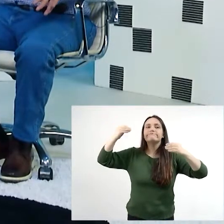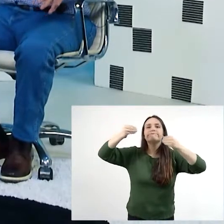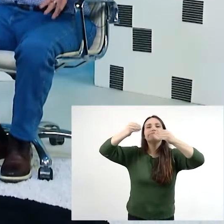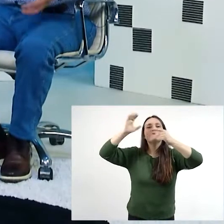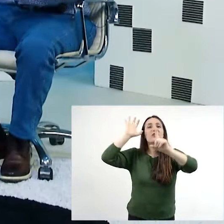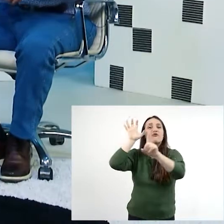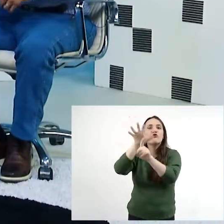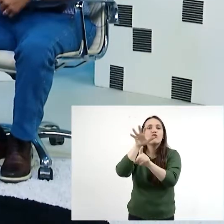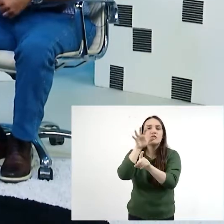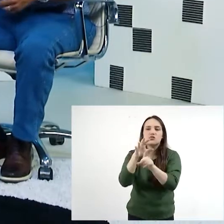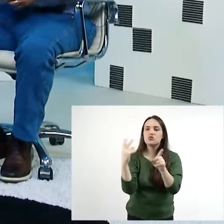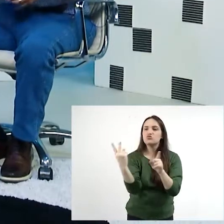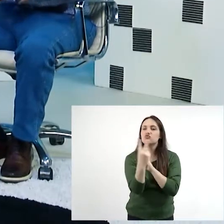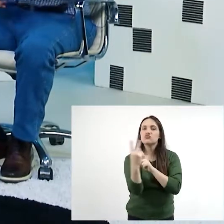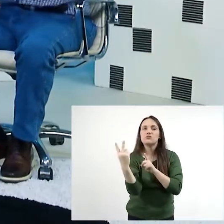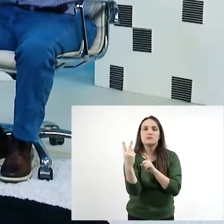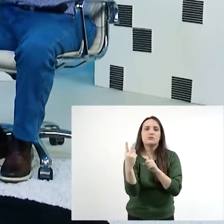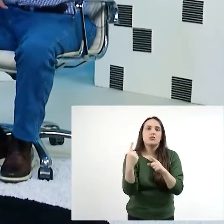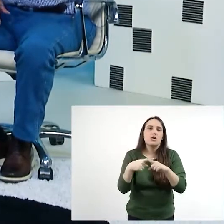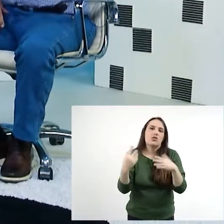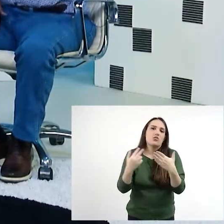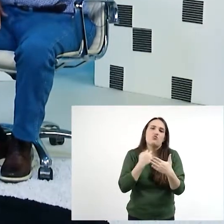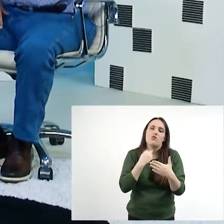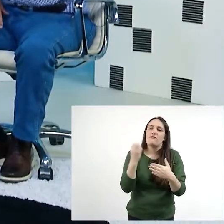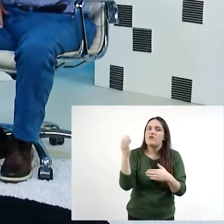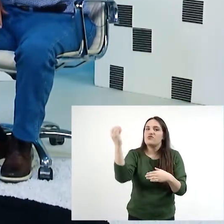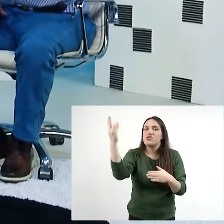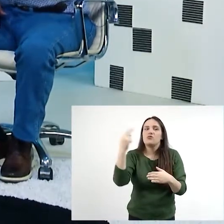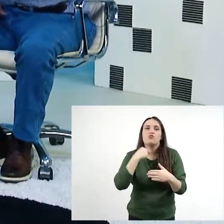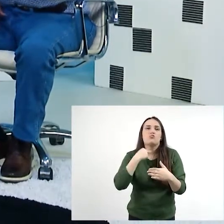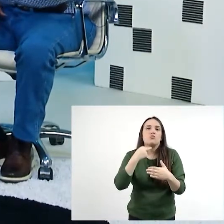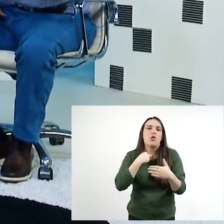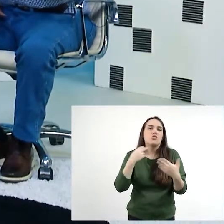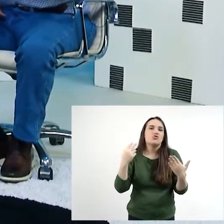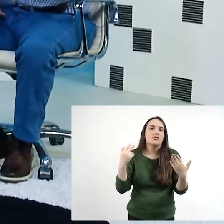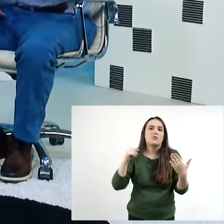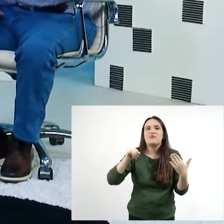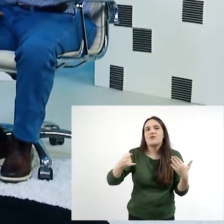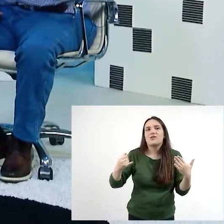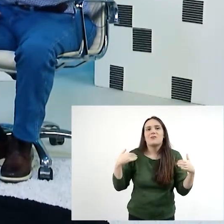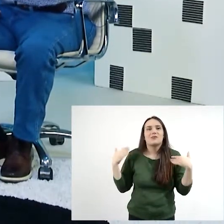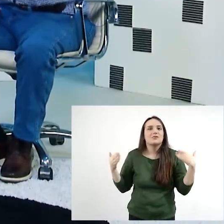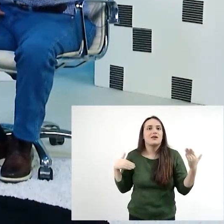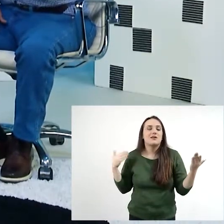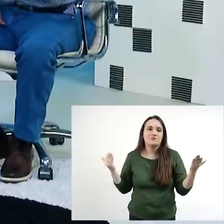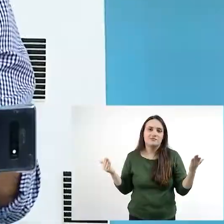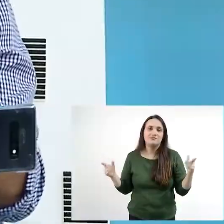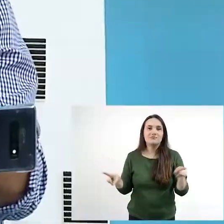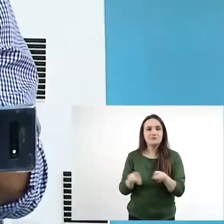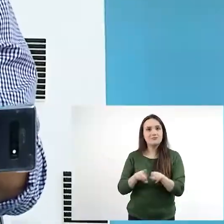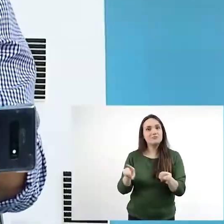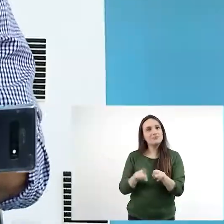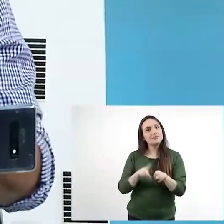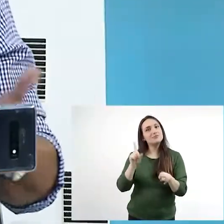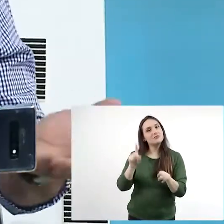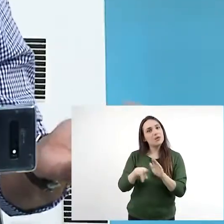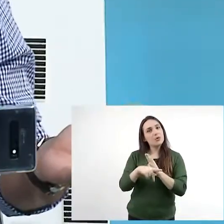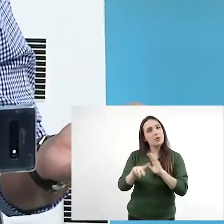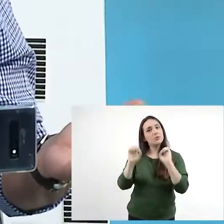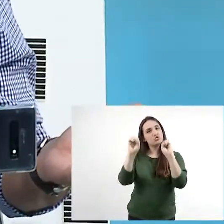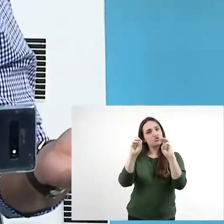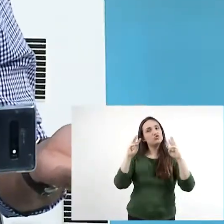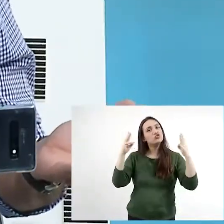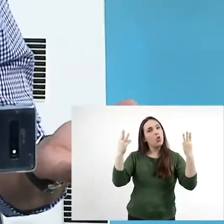consumo, proibindo as pessoas de viajarem. Que é outro setor que sofreu bastante, Daniela, foi o setor de eventos. Hoje